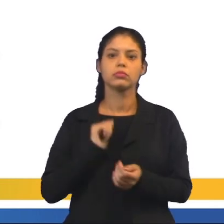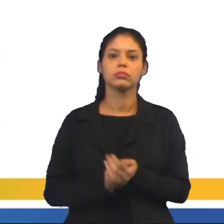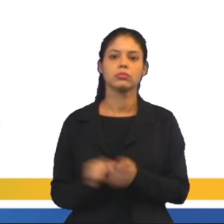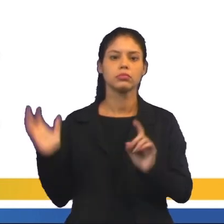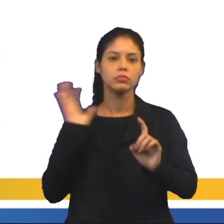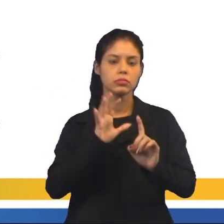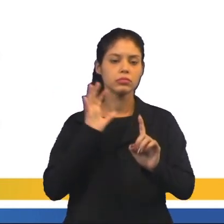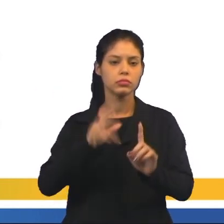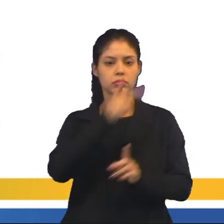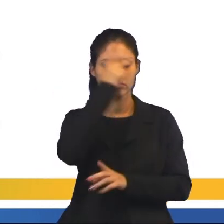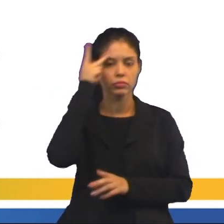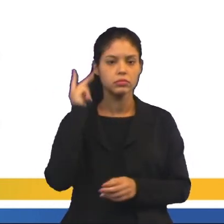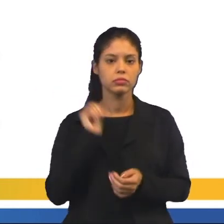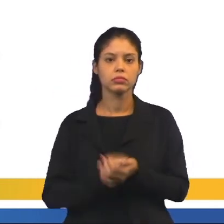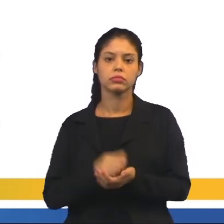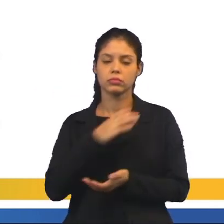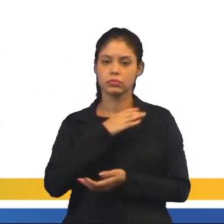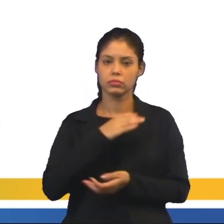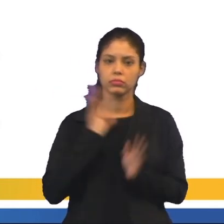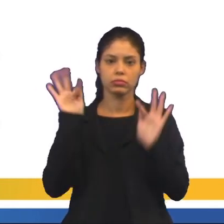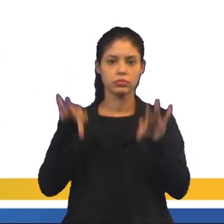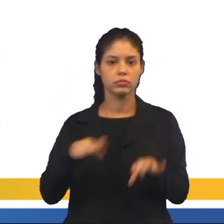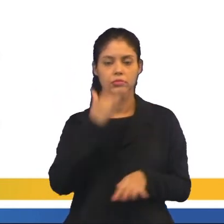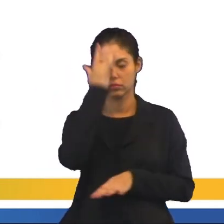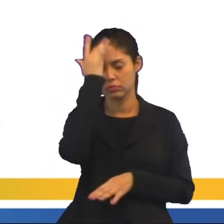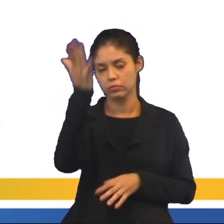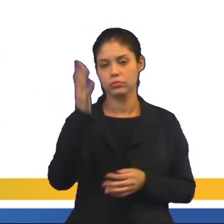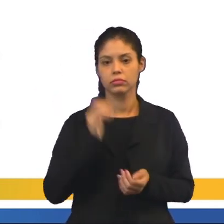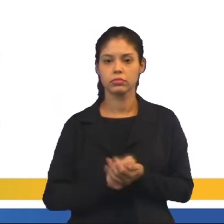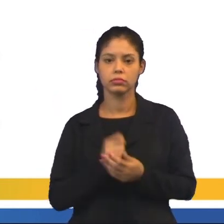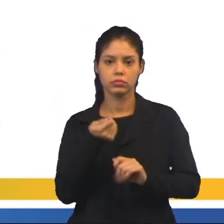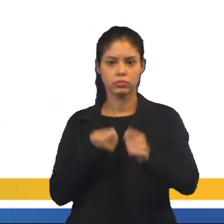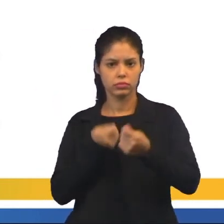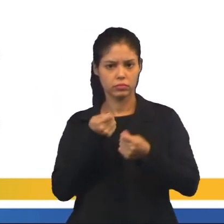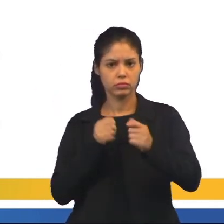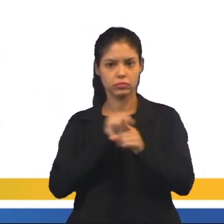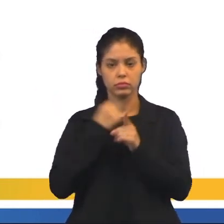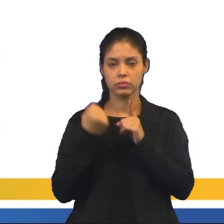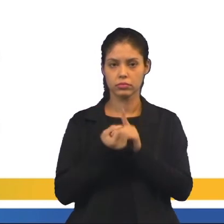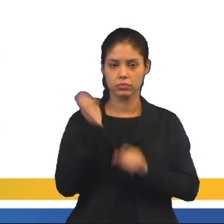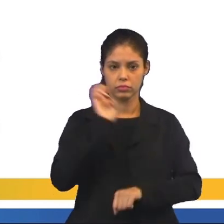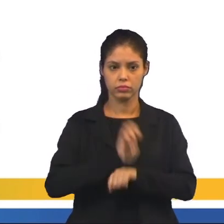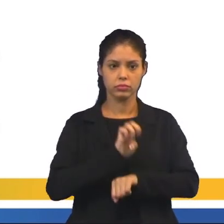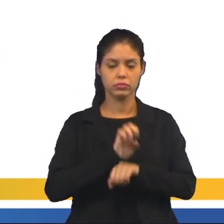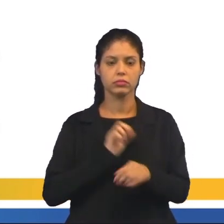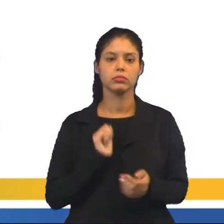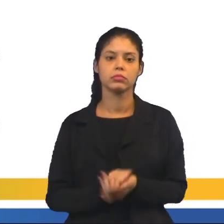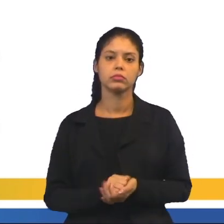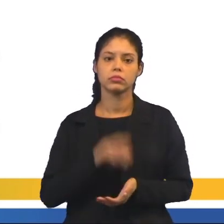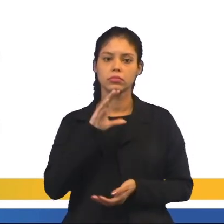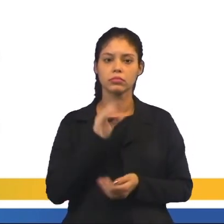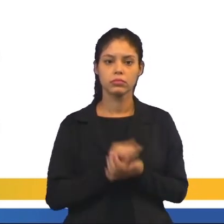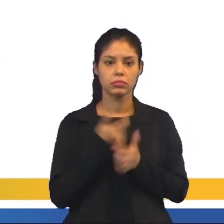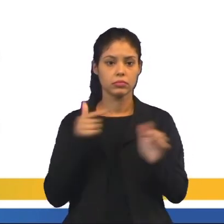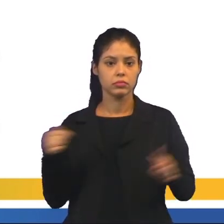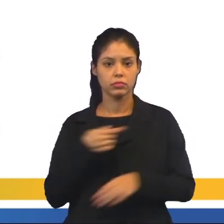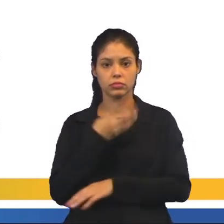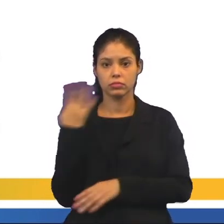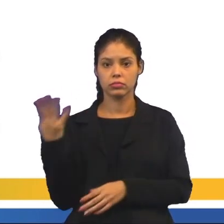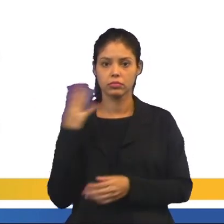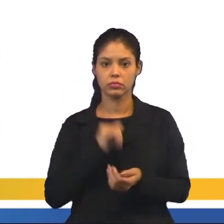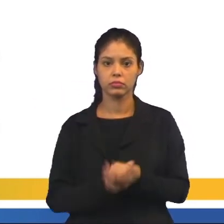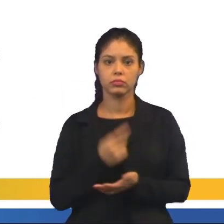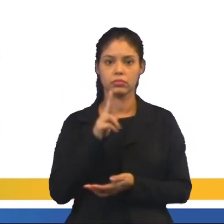ditadura militar que incentivava a ida das pessoas para as cidades, a fim de facilitar o controle social pelo Estado. Letra C,